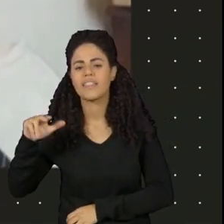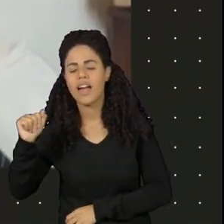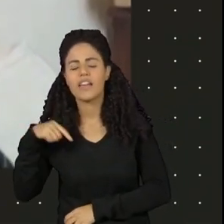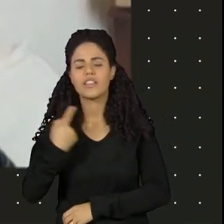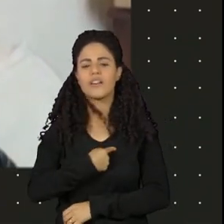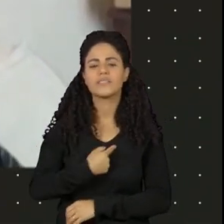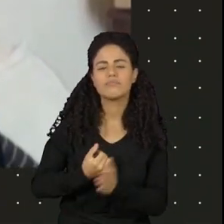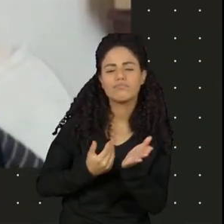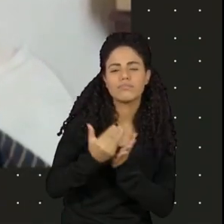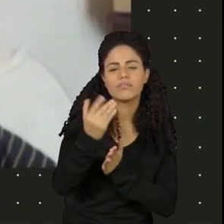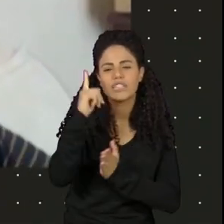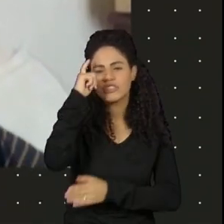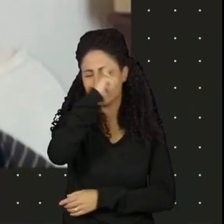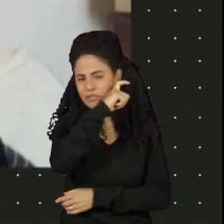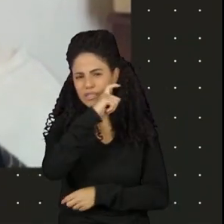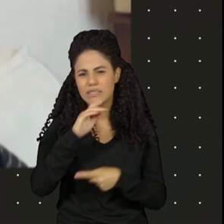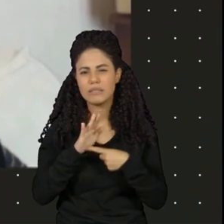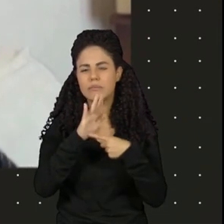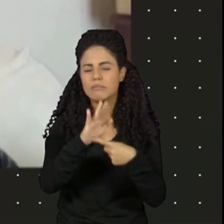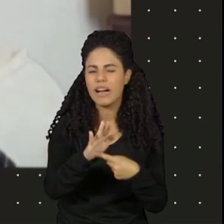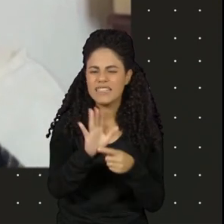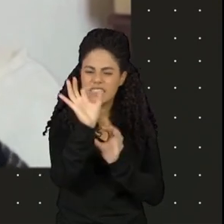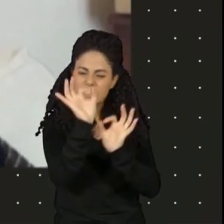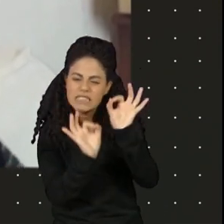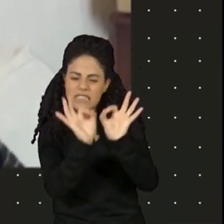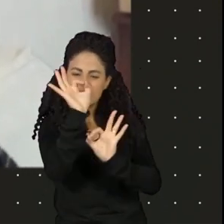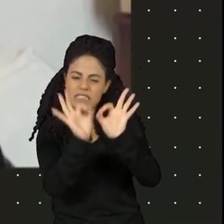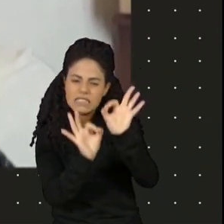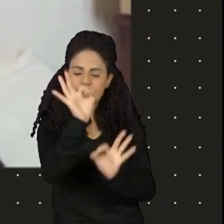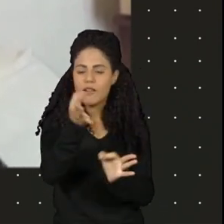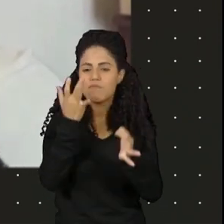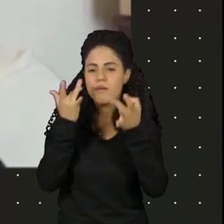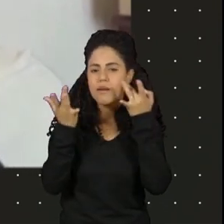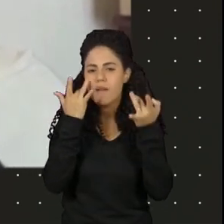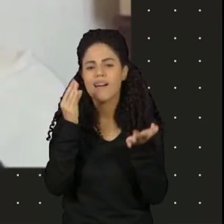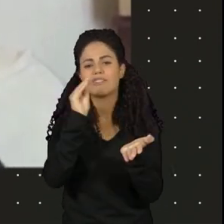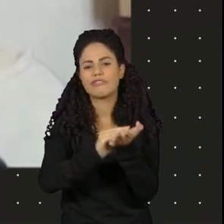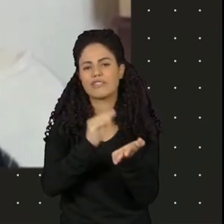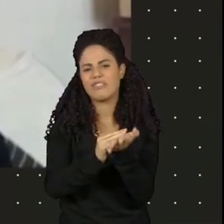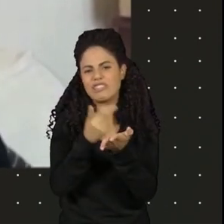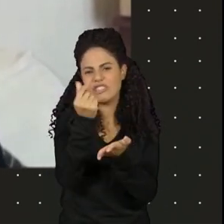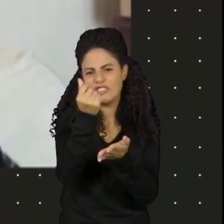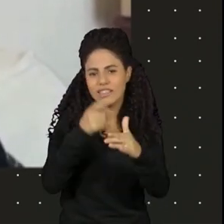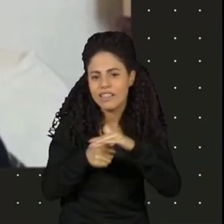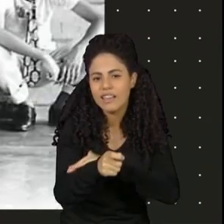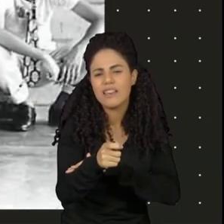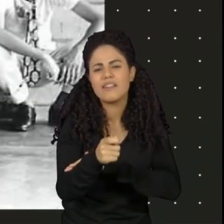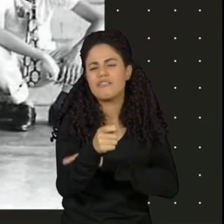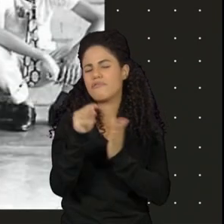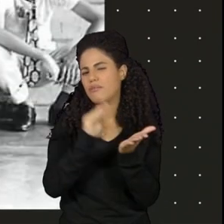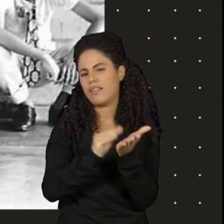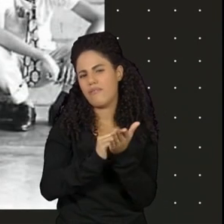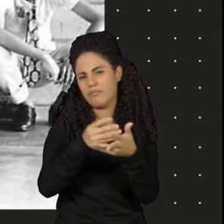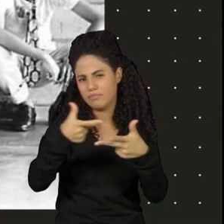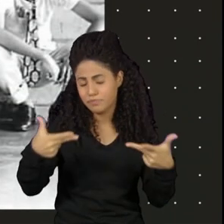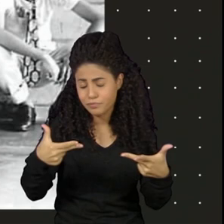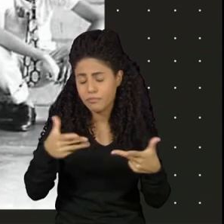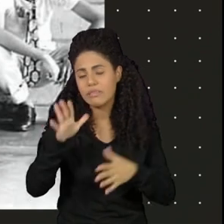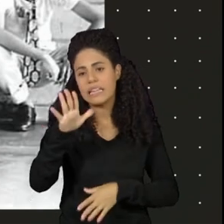tinha certas dificuldades para montar as peças, né? Porque faltava dinheiro, faltava tudo na realidade, né? E esse